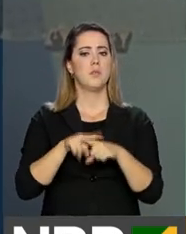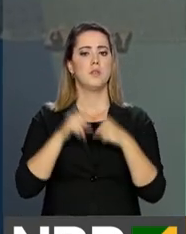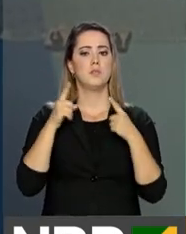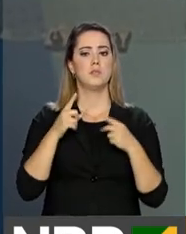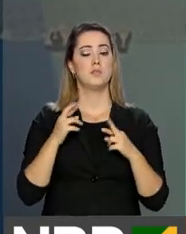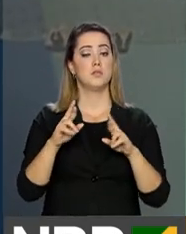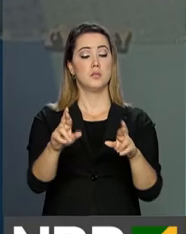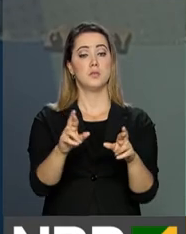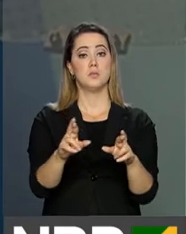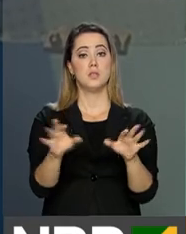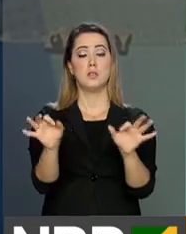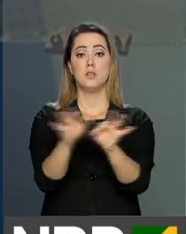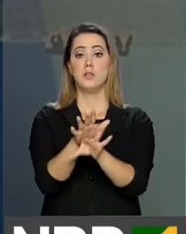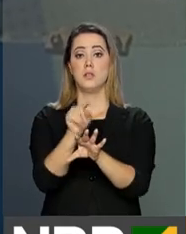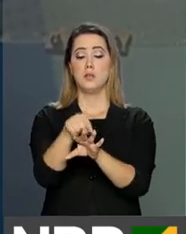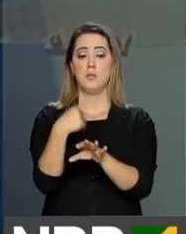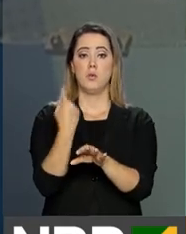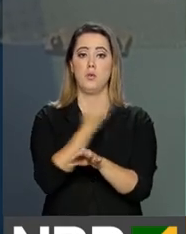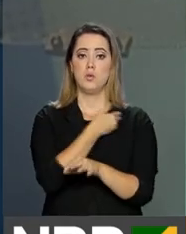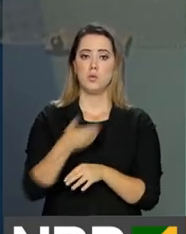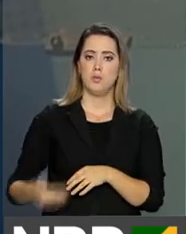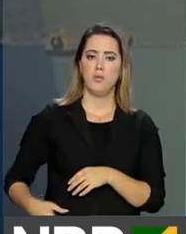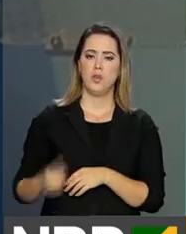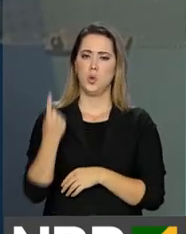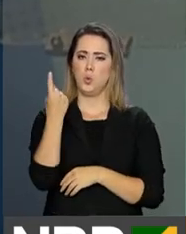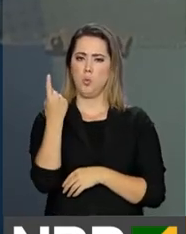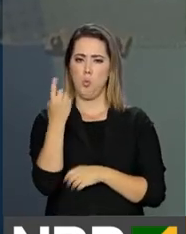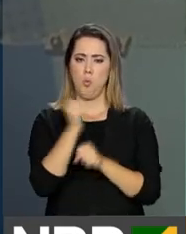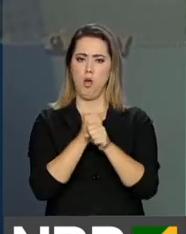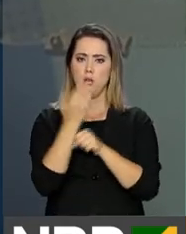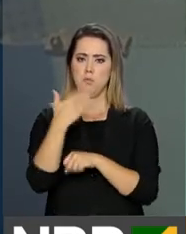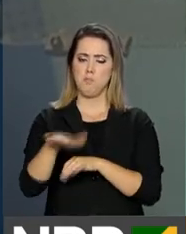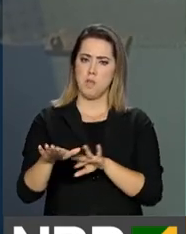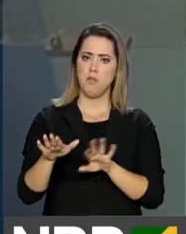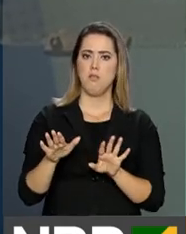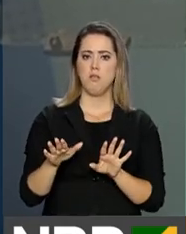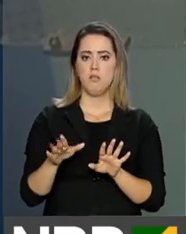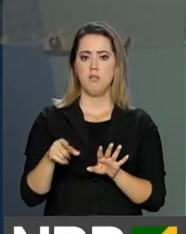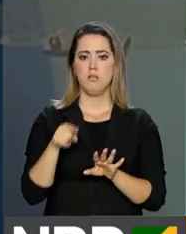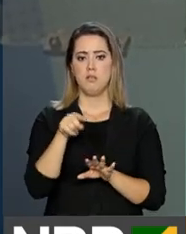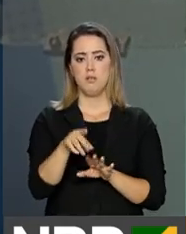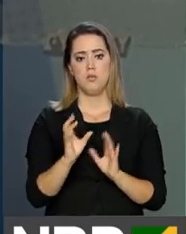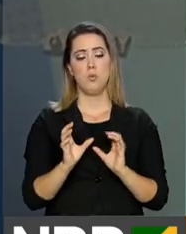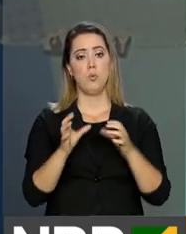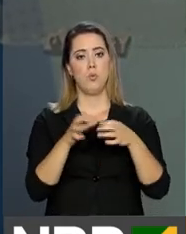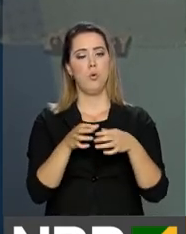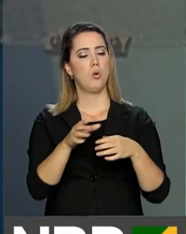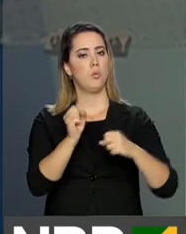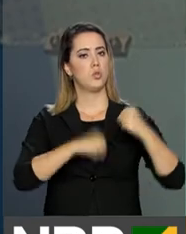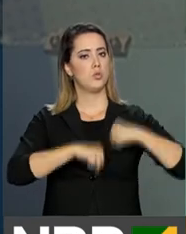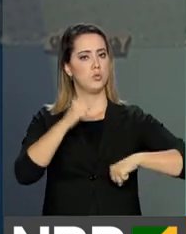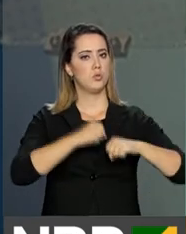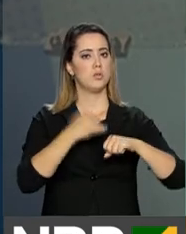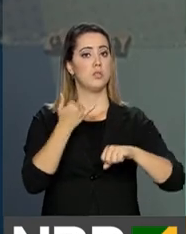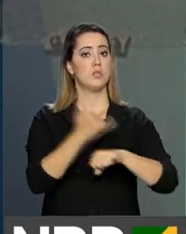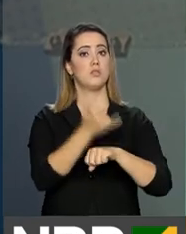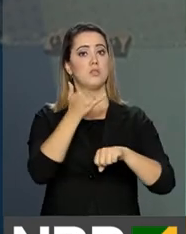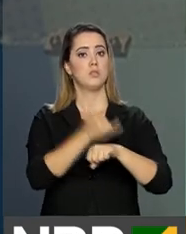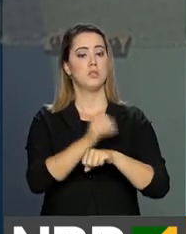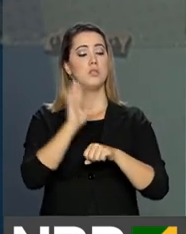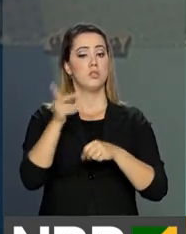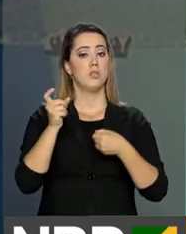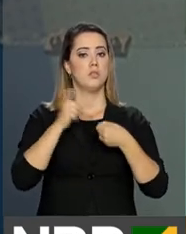espero que ao final do nosso governo, que é daqui um ano e meio, por aí, o setor da siderurgia já tenha